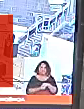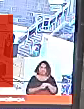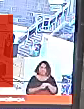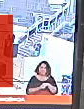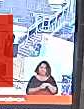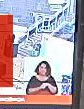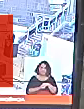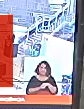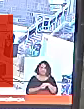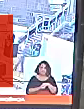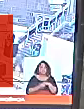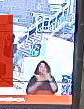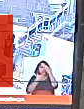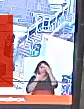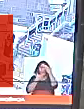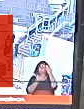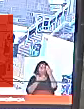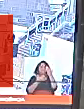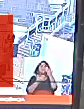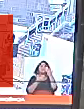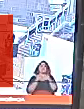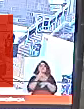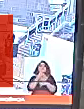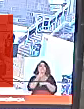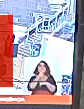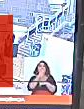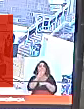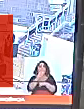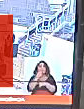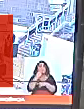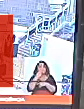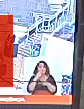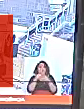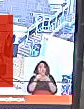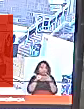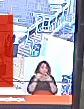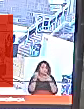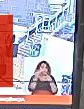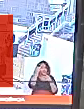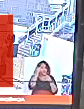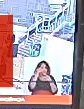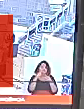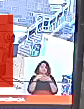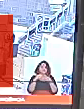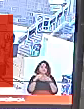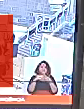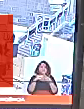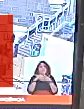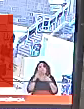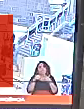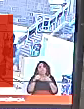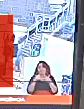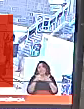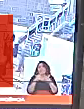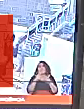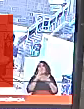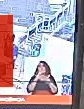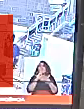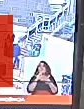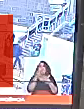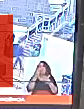Agradeço as palavras do Diego, ele falou duas coisas importantes para nós. Primeiro que não depende só da